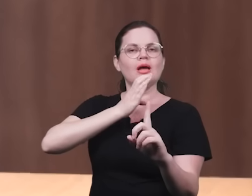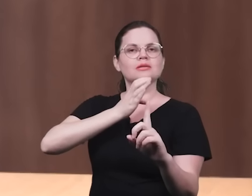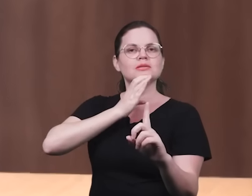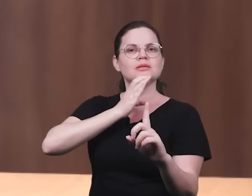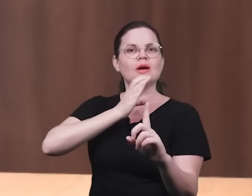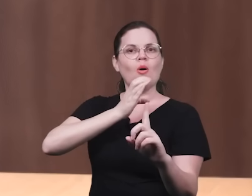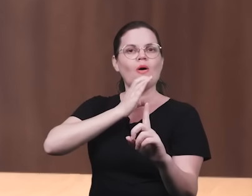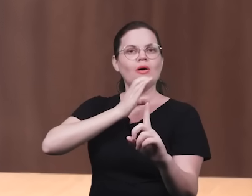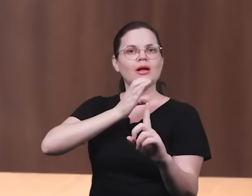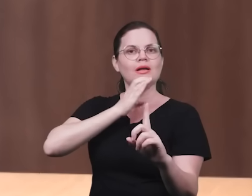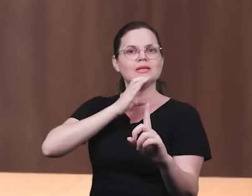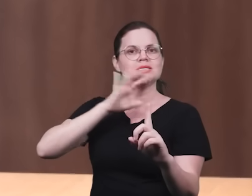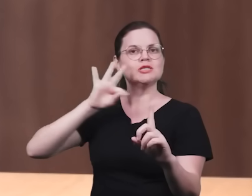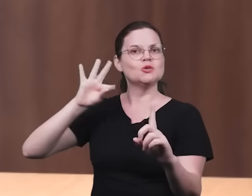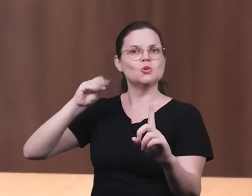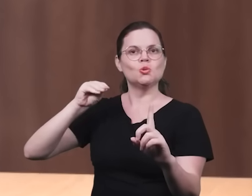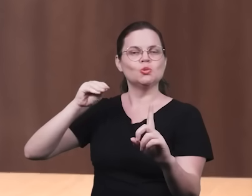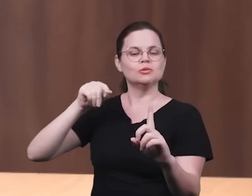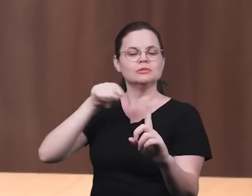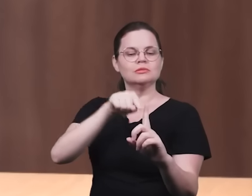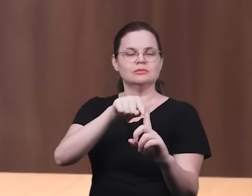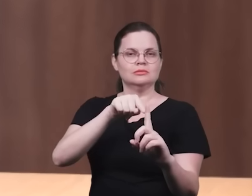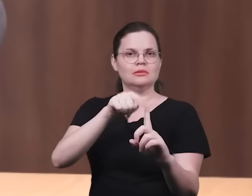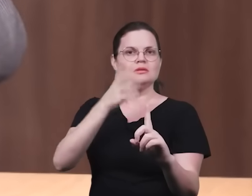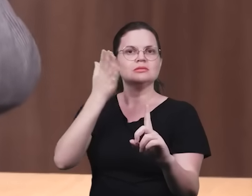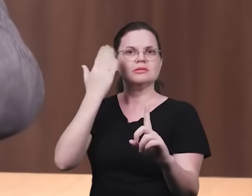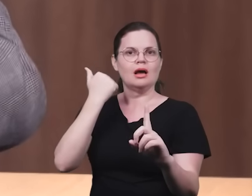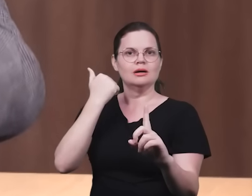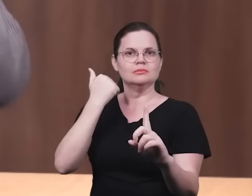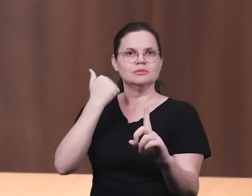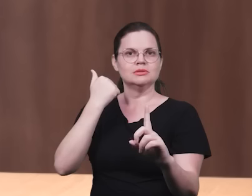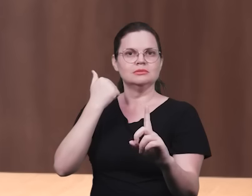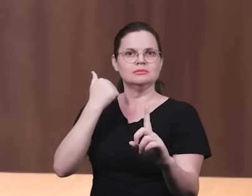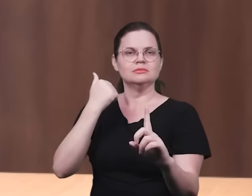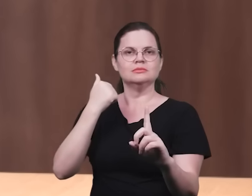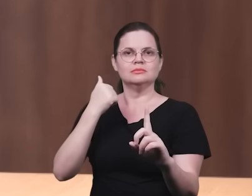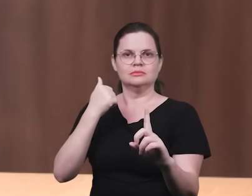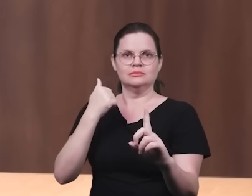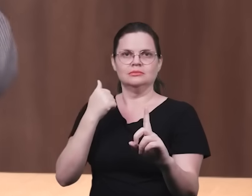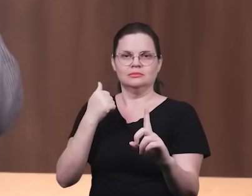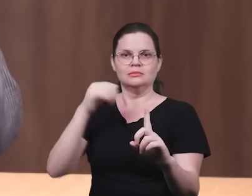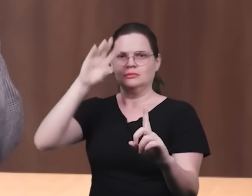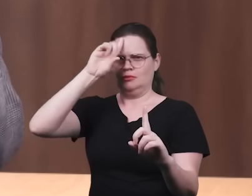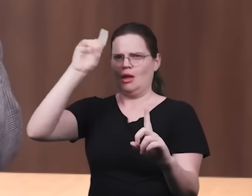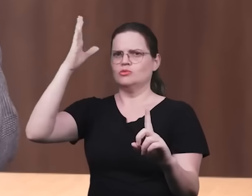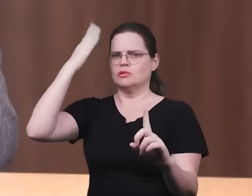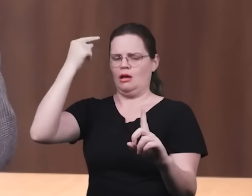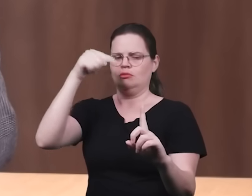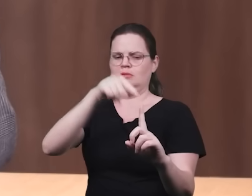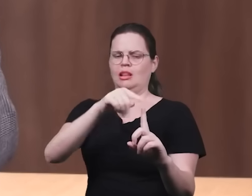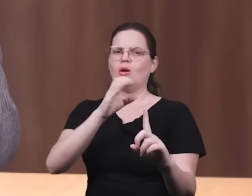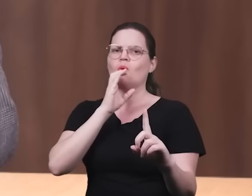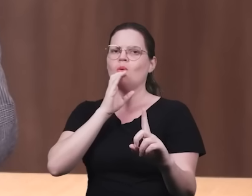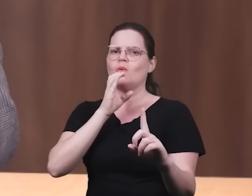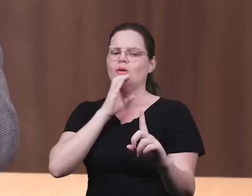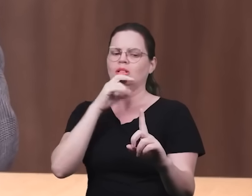ali e do que está acontecendo naquela pessoa que você vai atender.